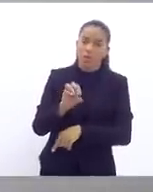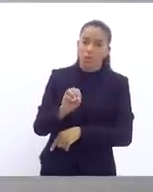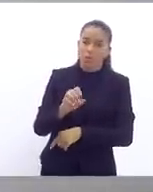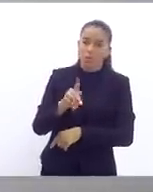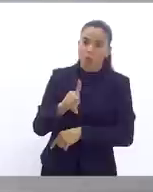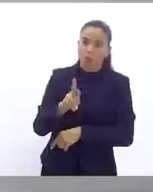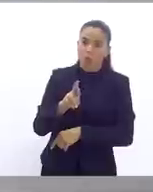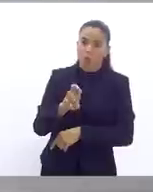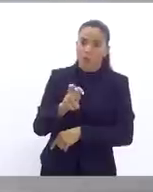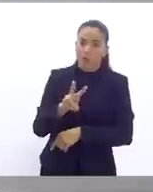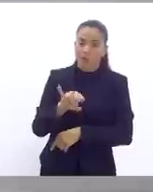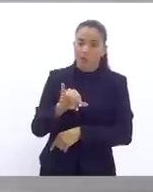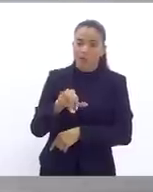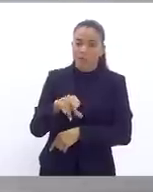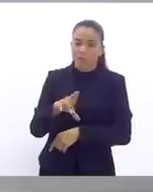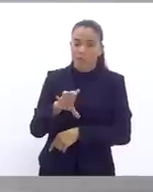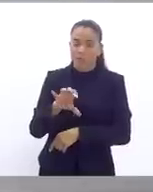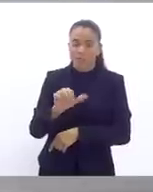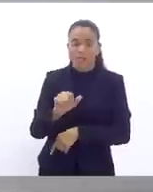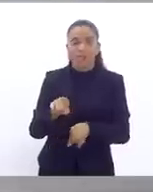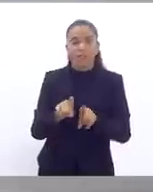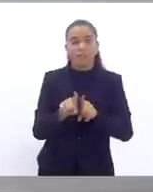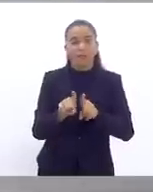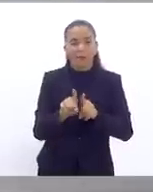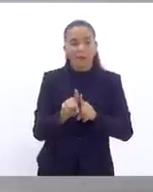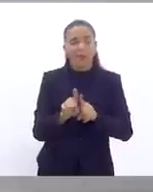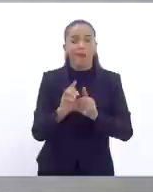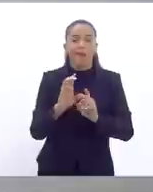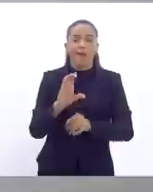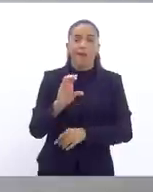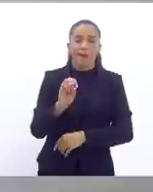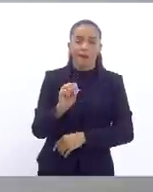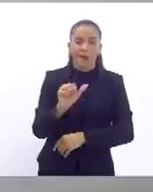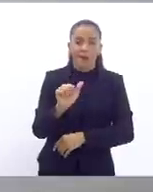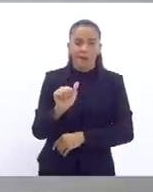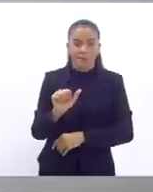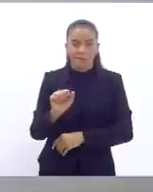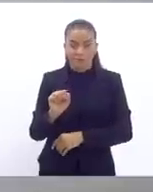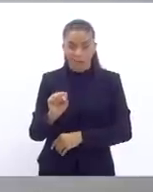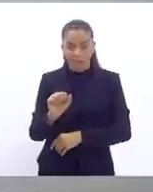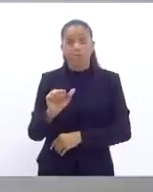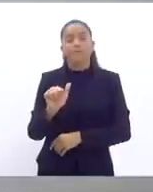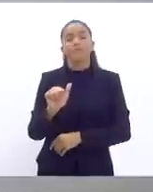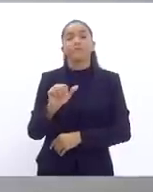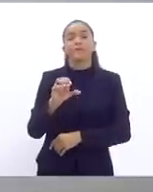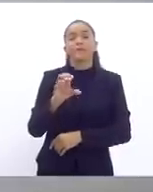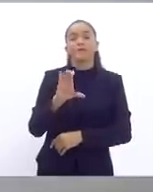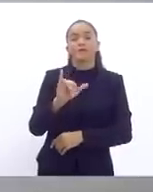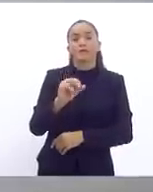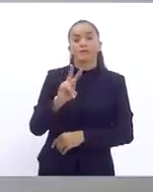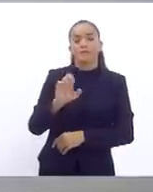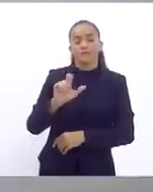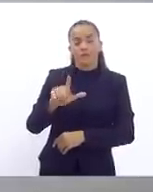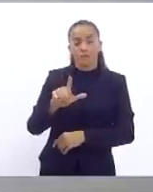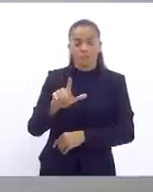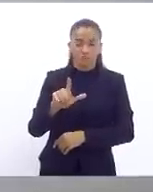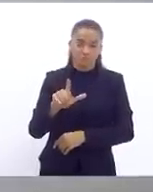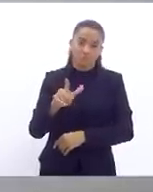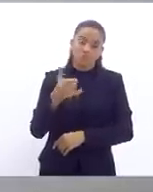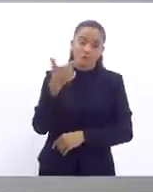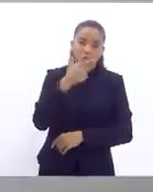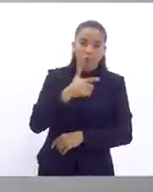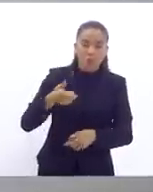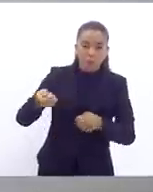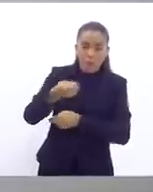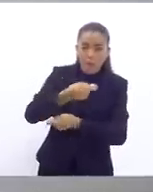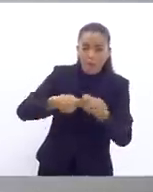Civil para que a gente consiga chegar a um bom termo